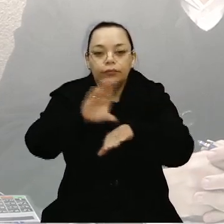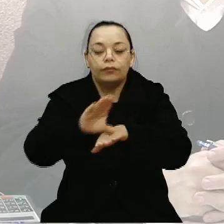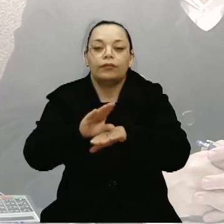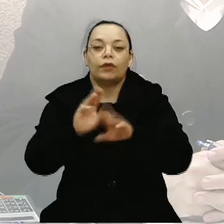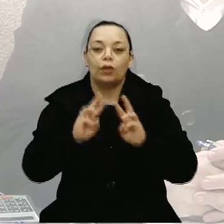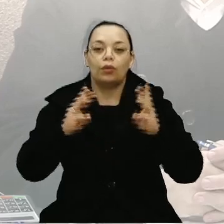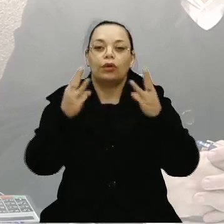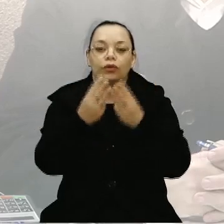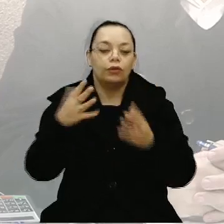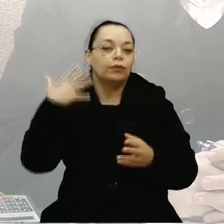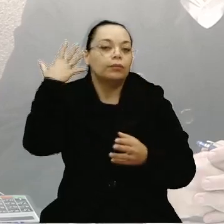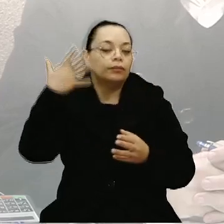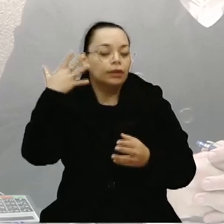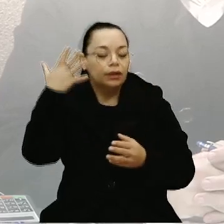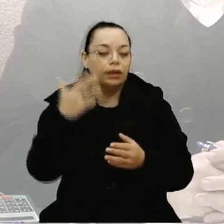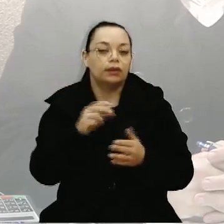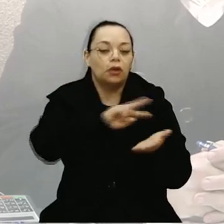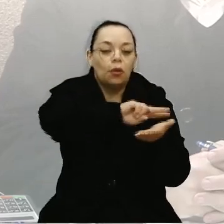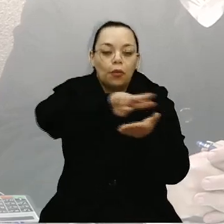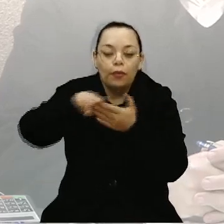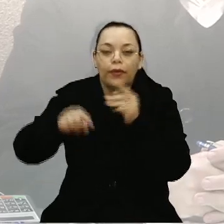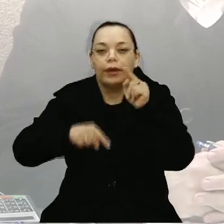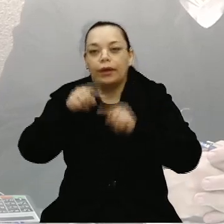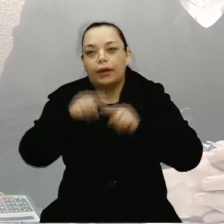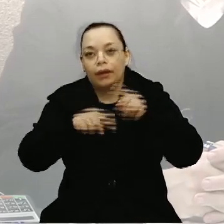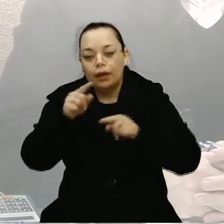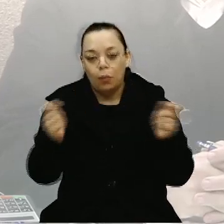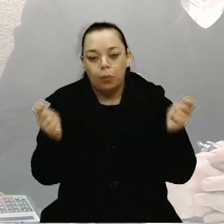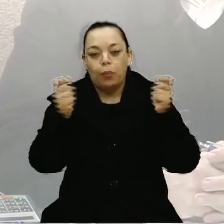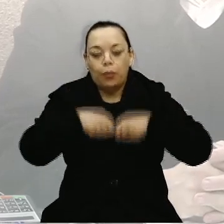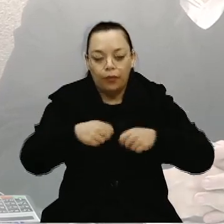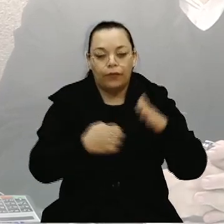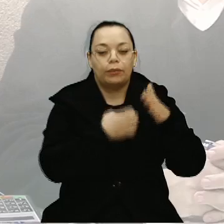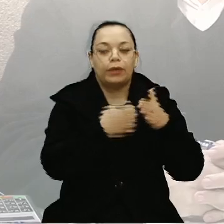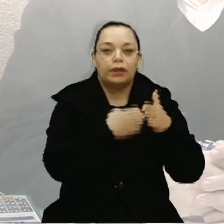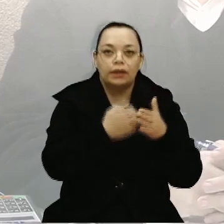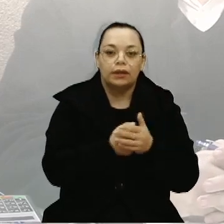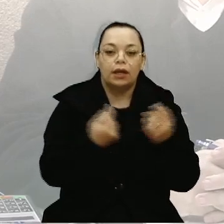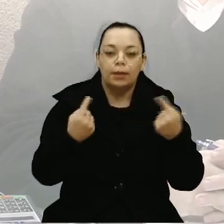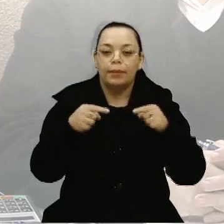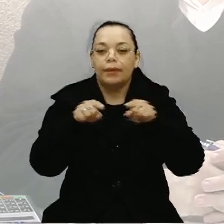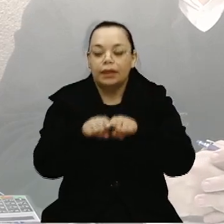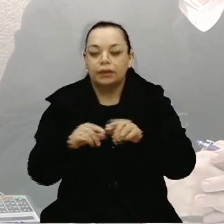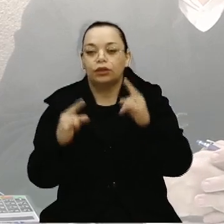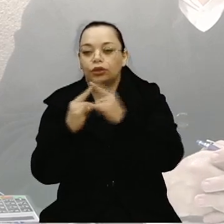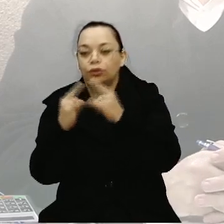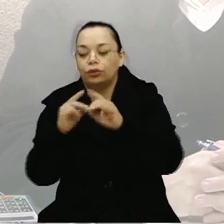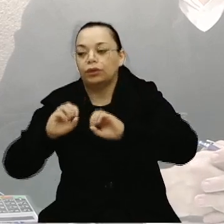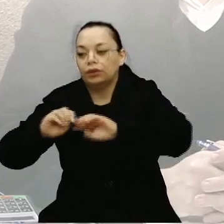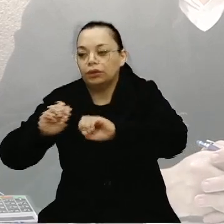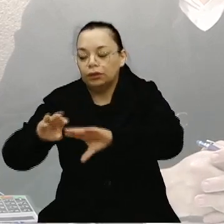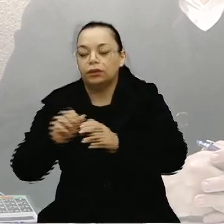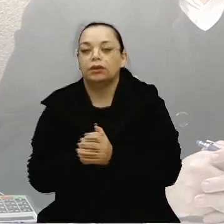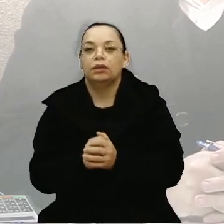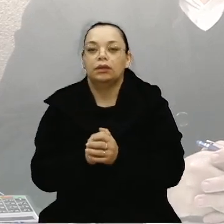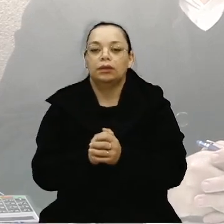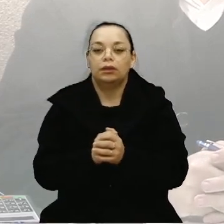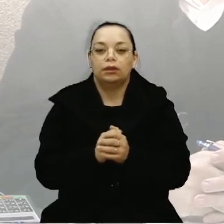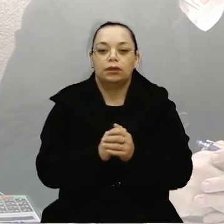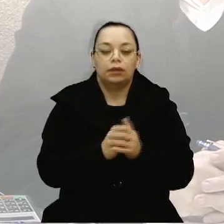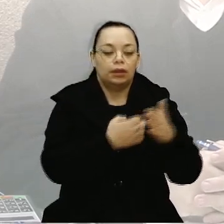workshops, palestras e outras atividades de capacitação empresarial em parceria com instituições de ensino,